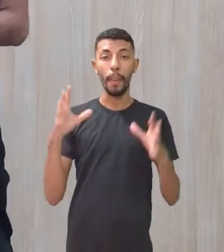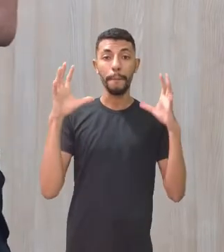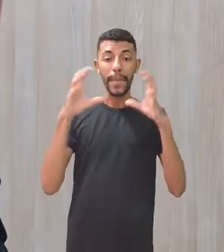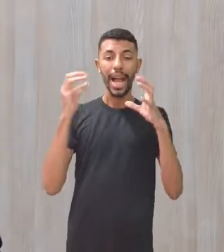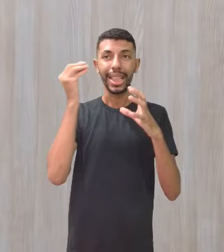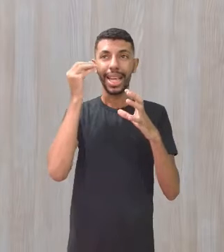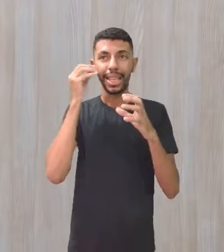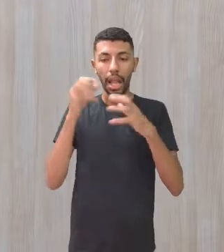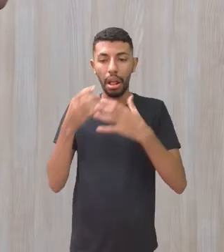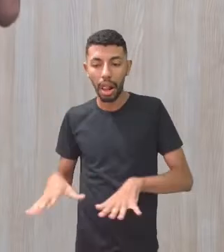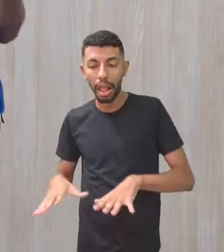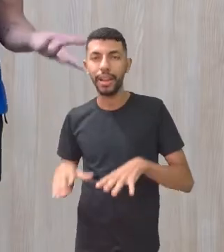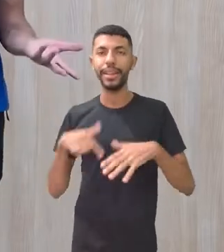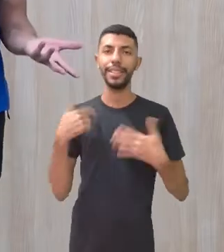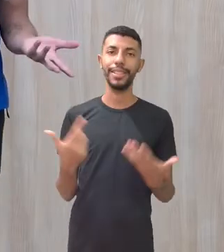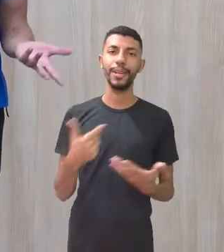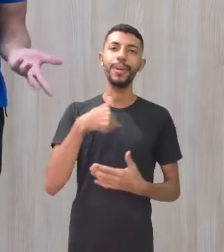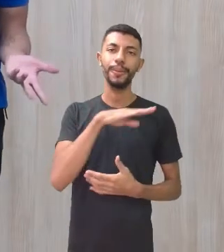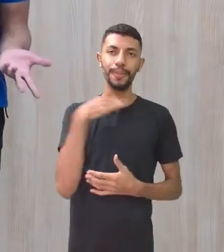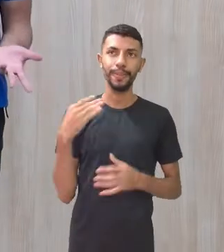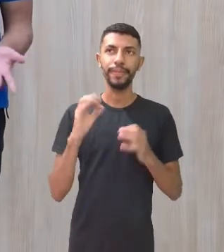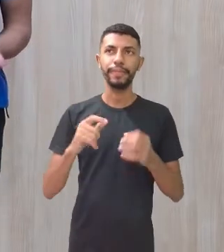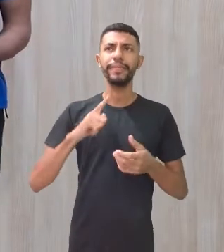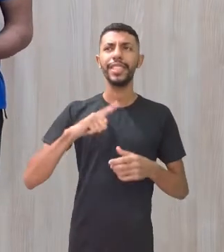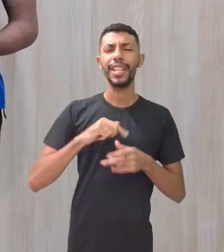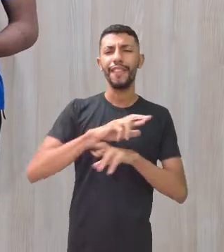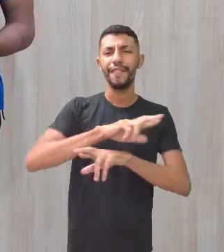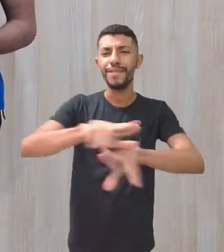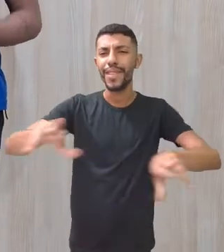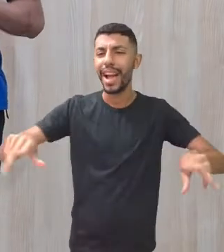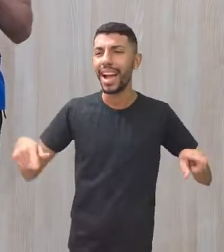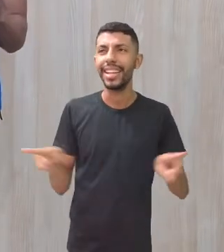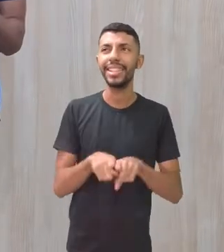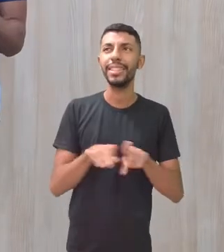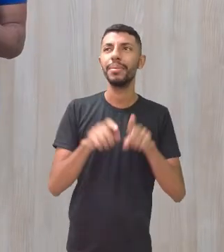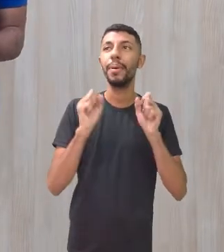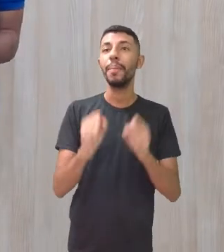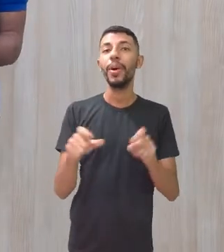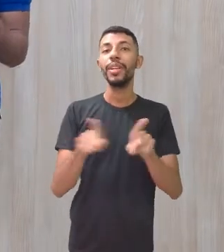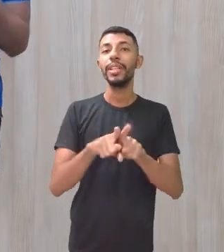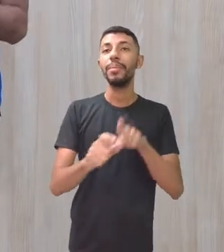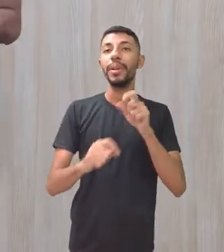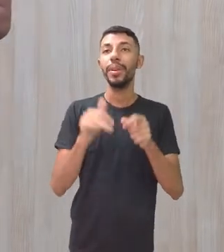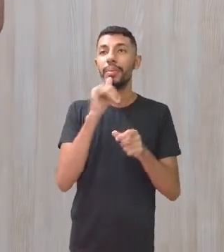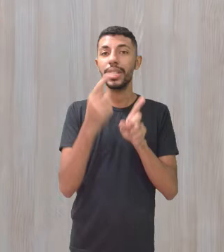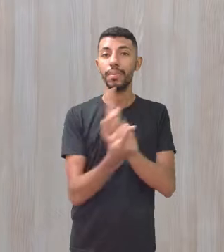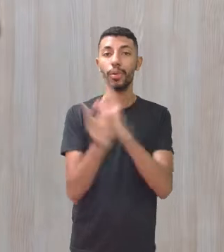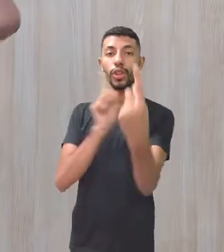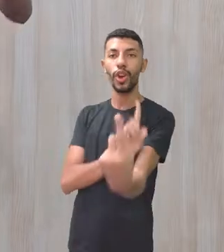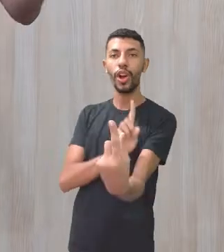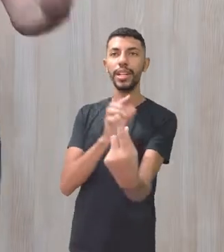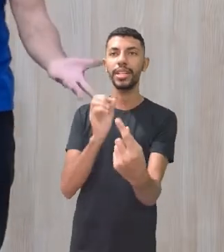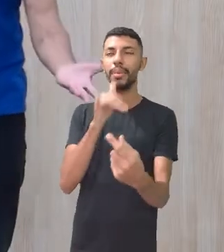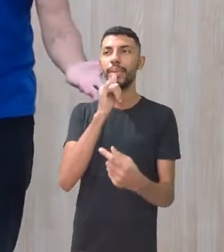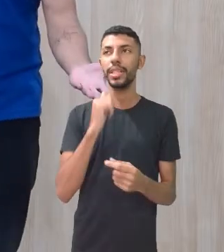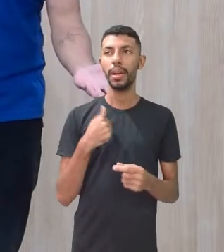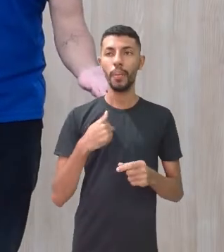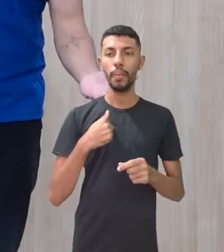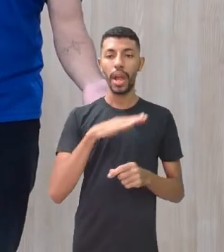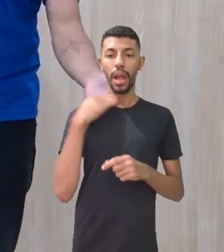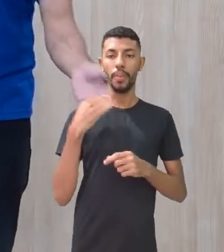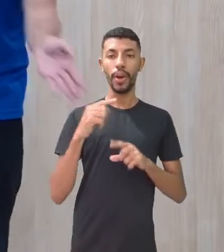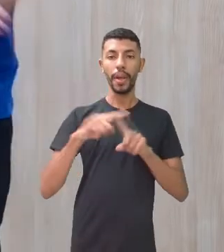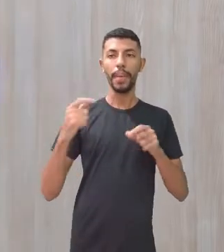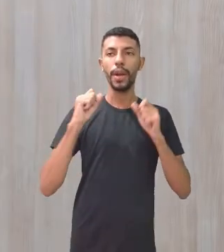aí a gente tem inúmeras variações também. A gente pode troca de sangue. Então, se eu fui queimado, eu passo a vez para o